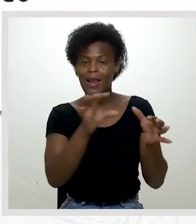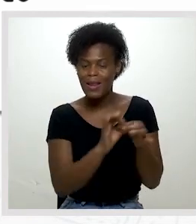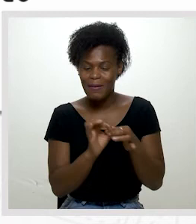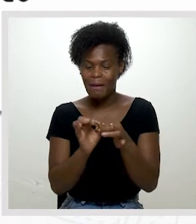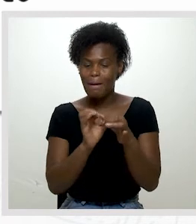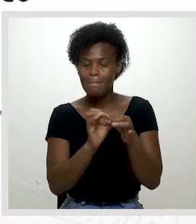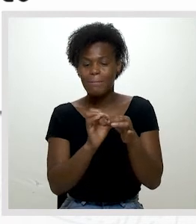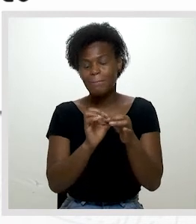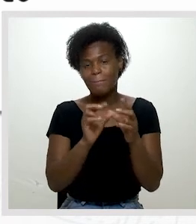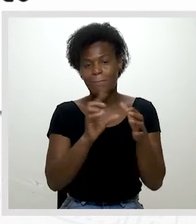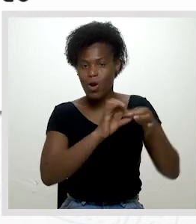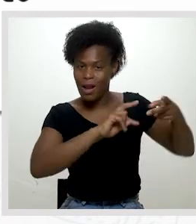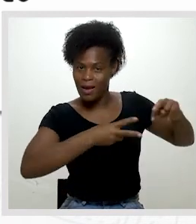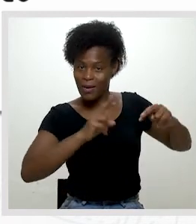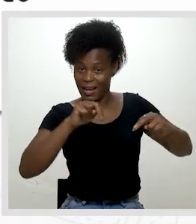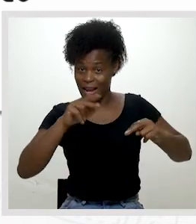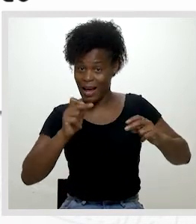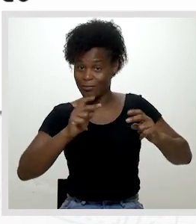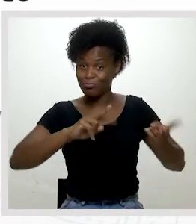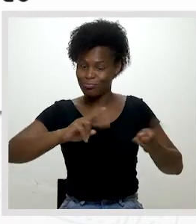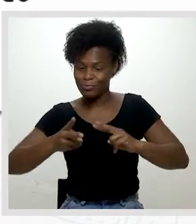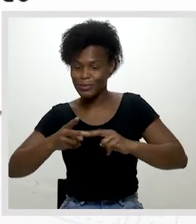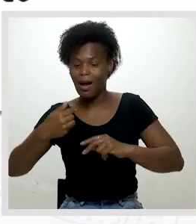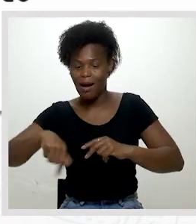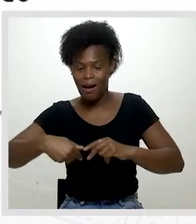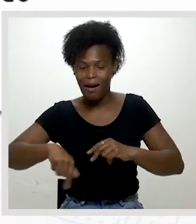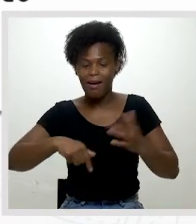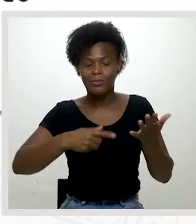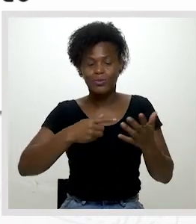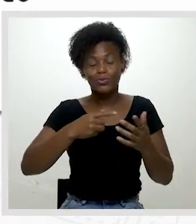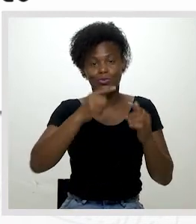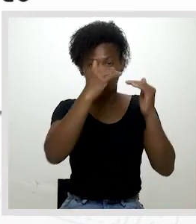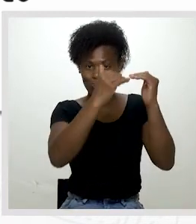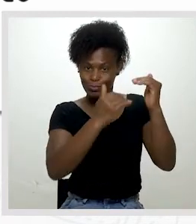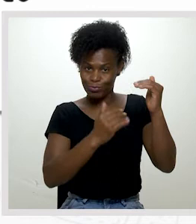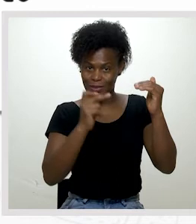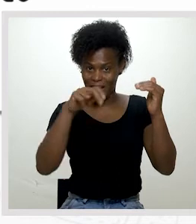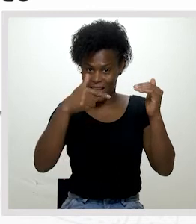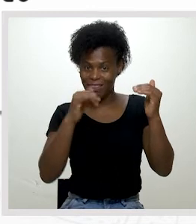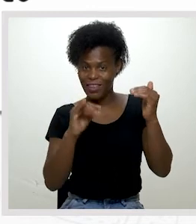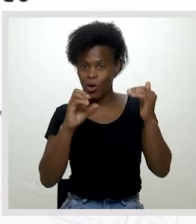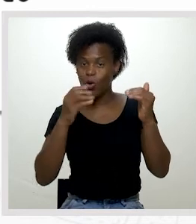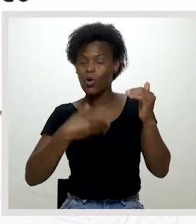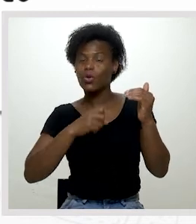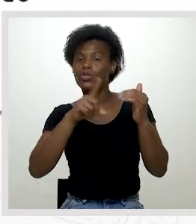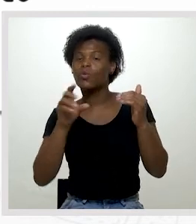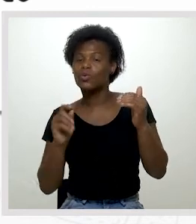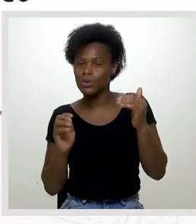de transferência possuidoras, respectivamente, dos seguintes anticodões? A linha A,